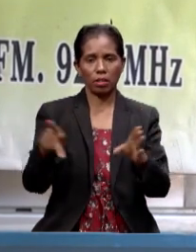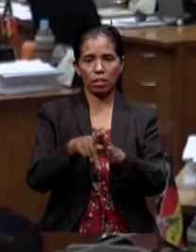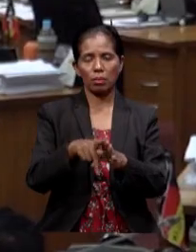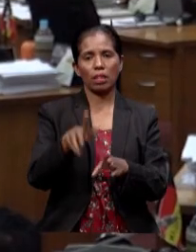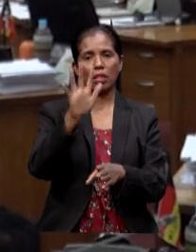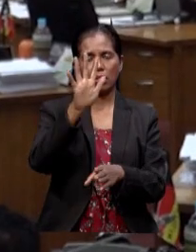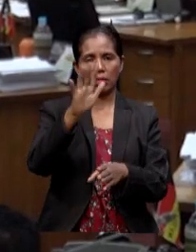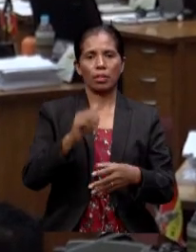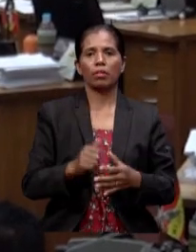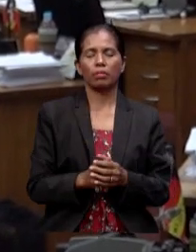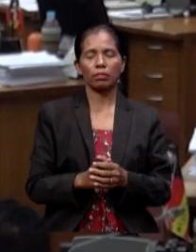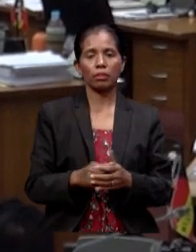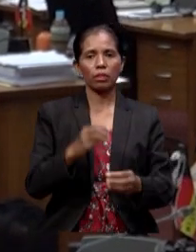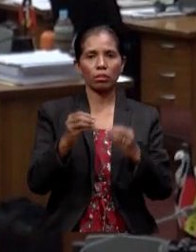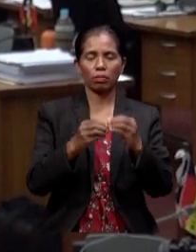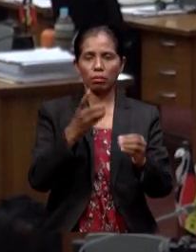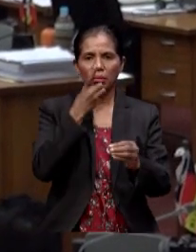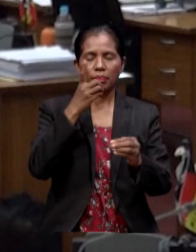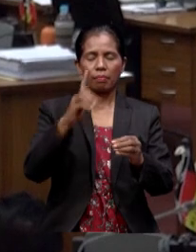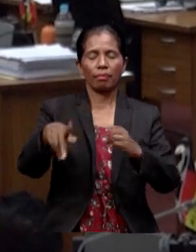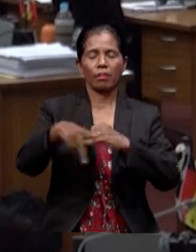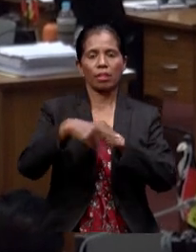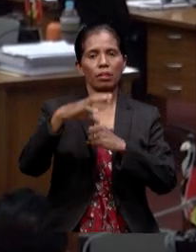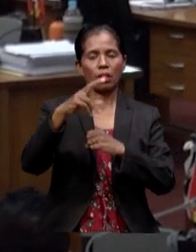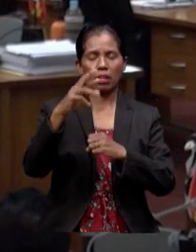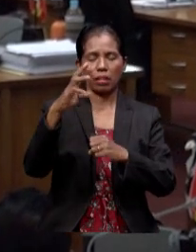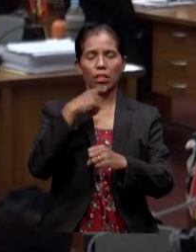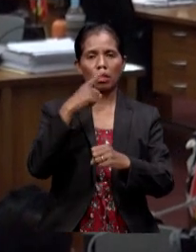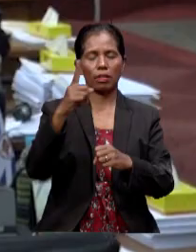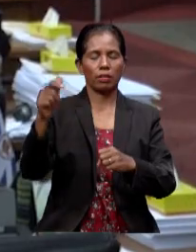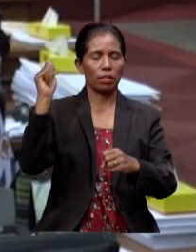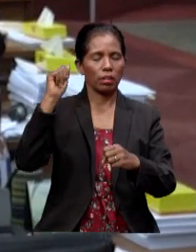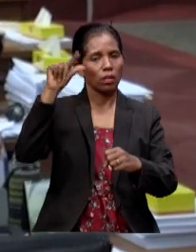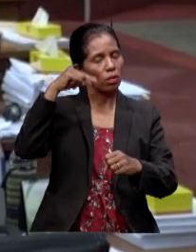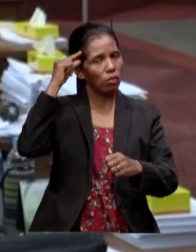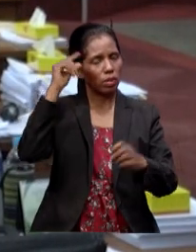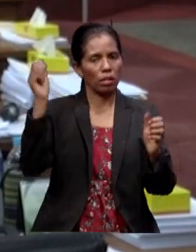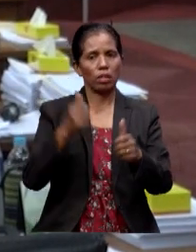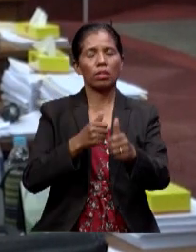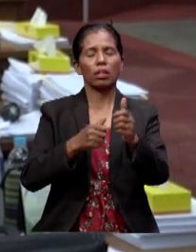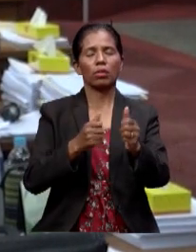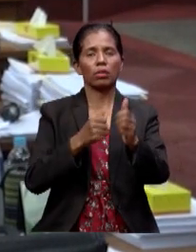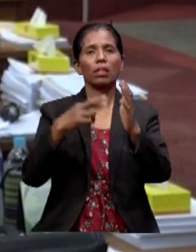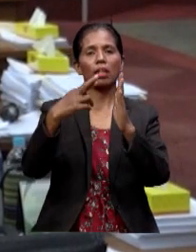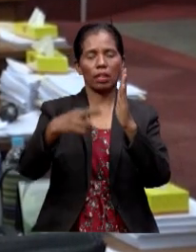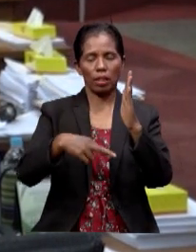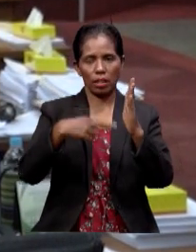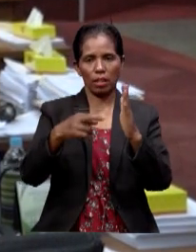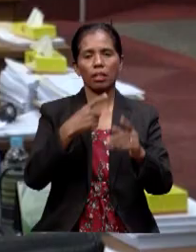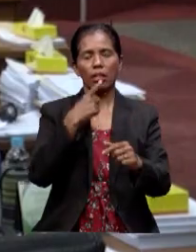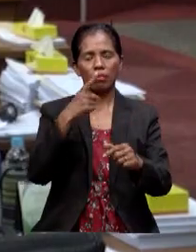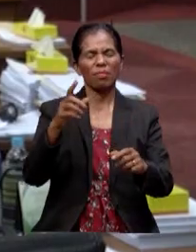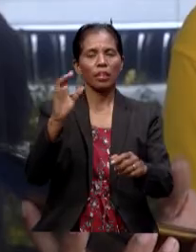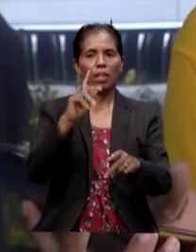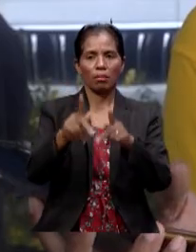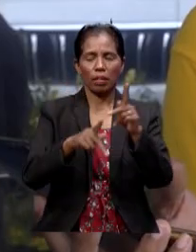plenária. Relaciona o declaração bancada CNRT com a ba candidato nebe governo propõe la prensa critéria. Deputada ne considera candidato refere